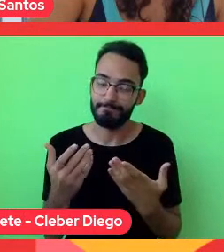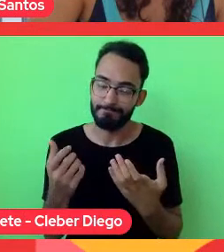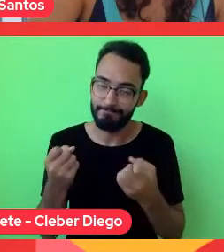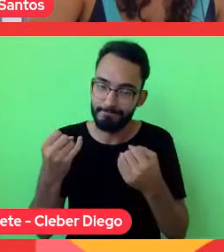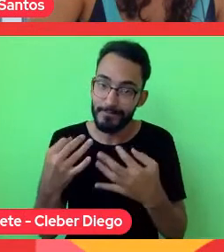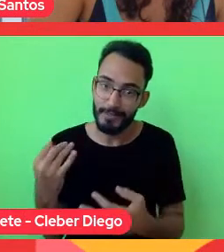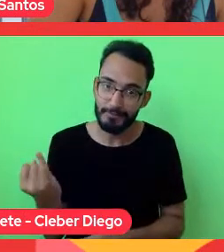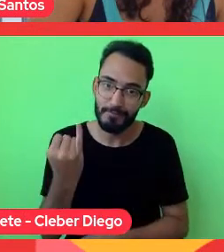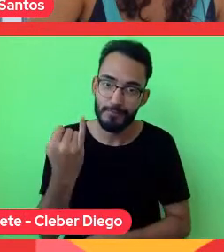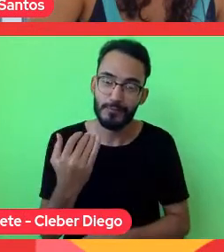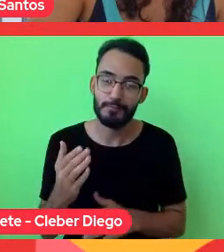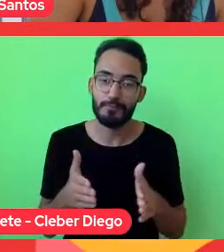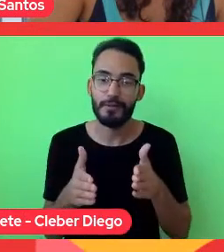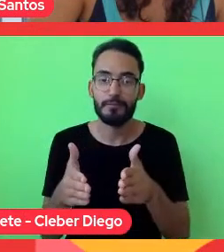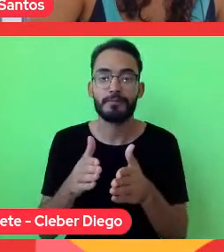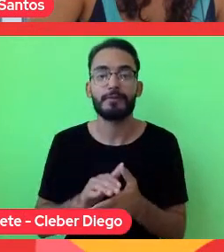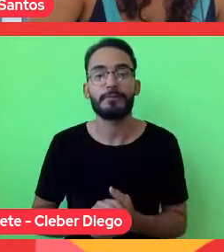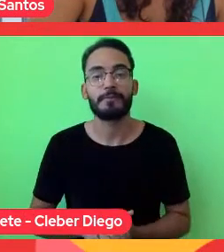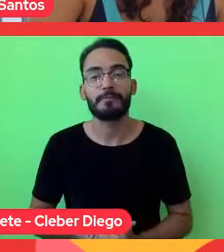jornada.